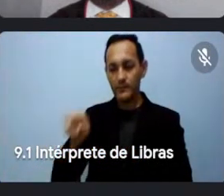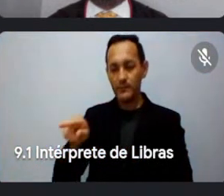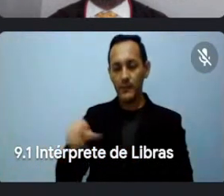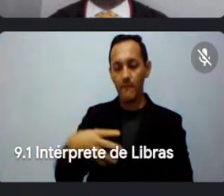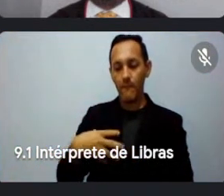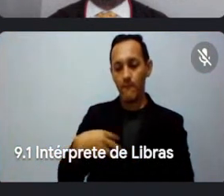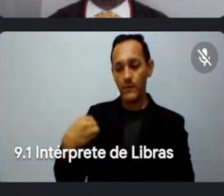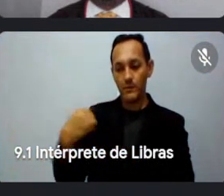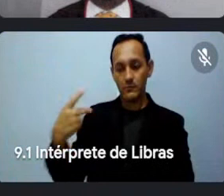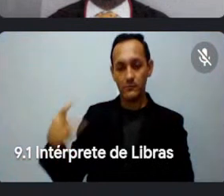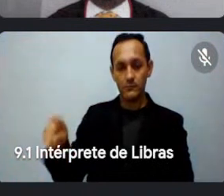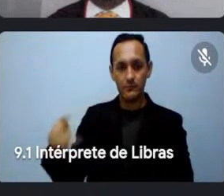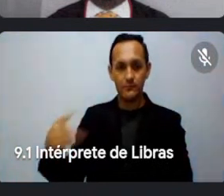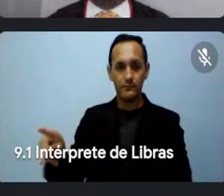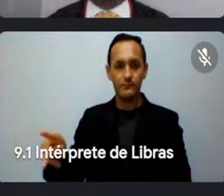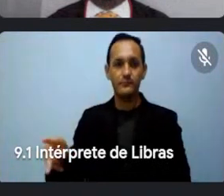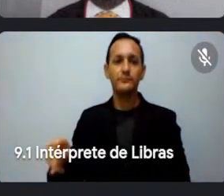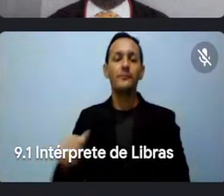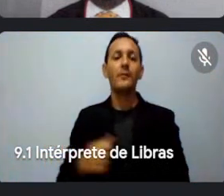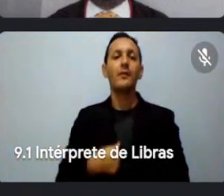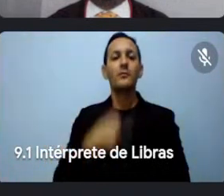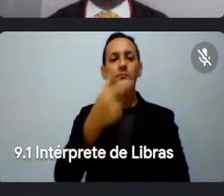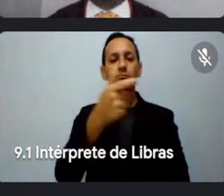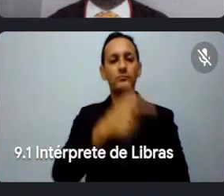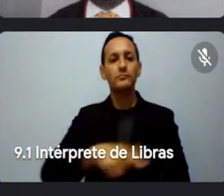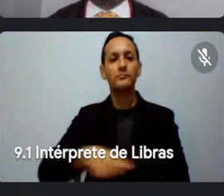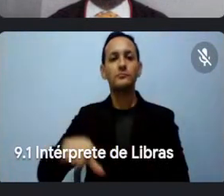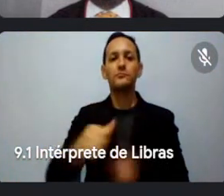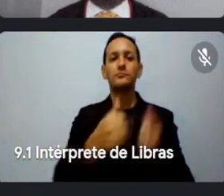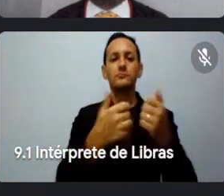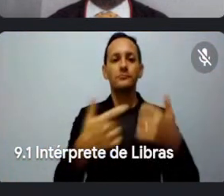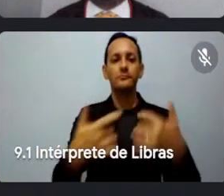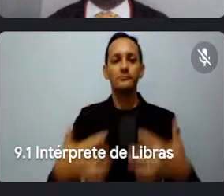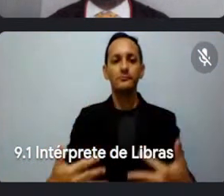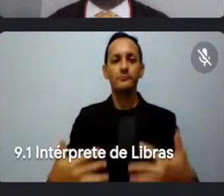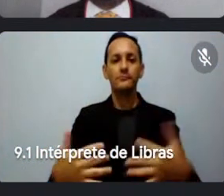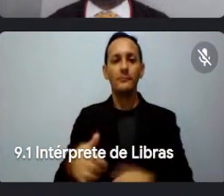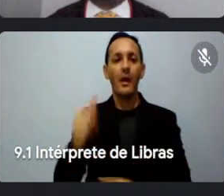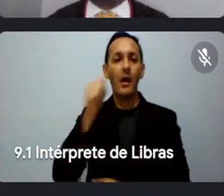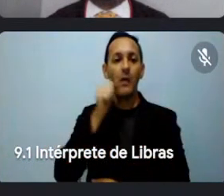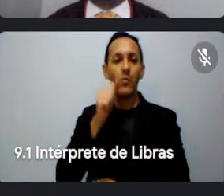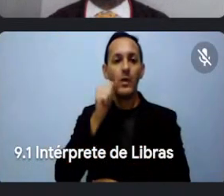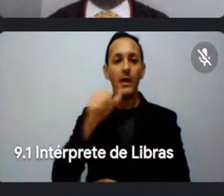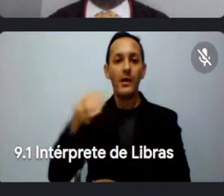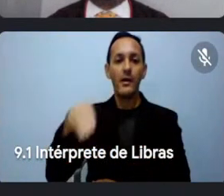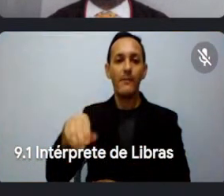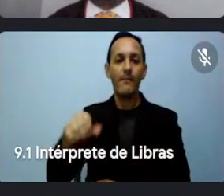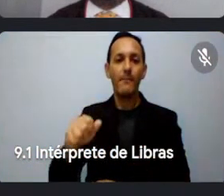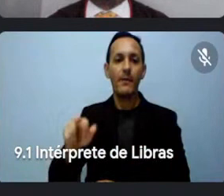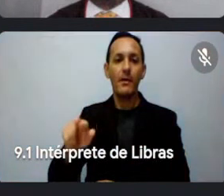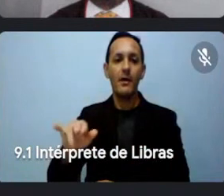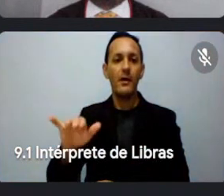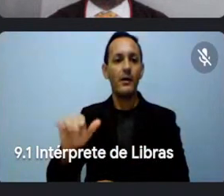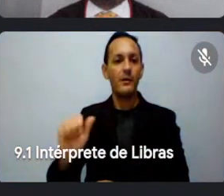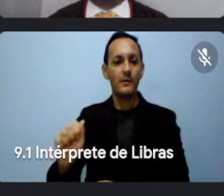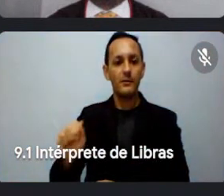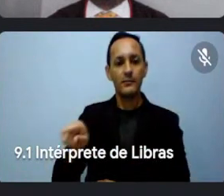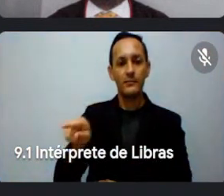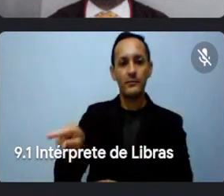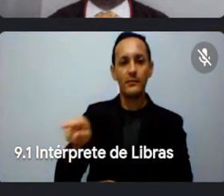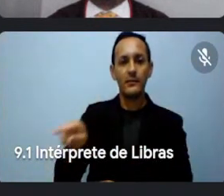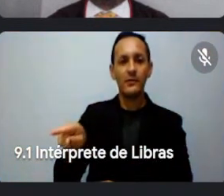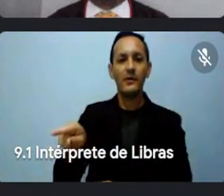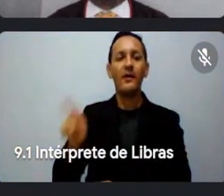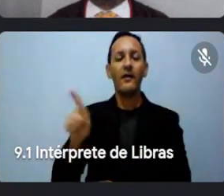da Silva e eu volto a afirmar se o presidente que a senhora Maria de Jesus é com certeza ela